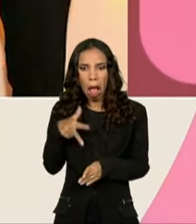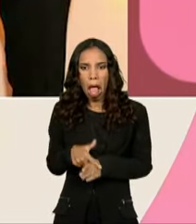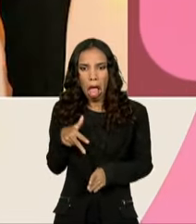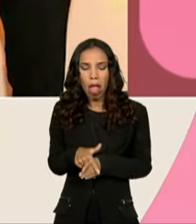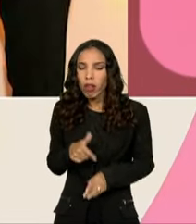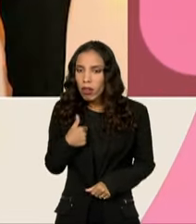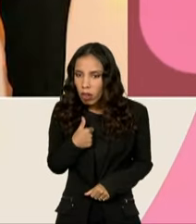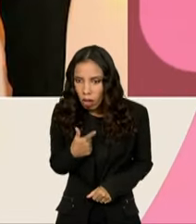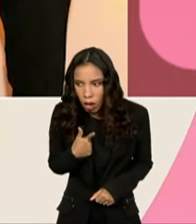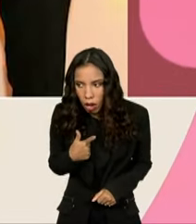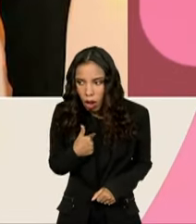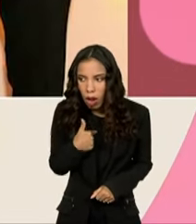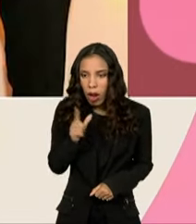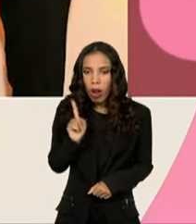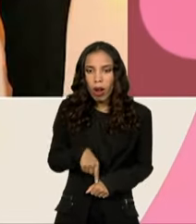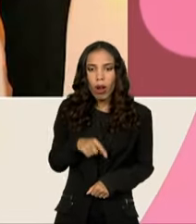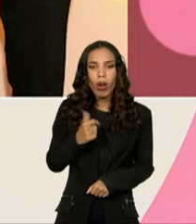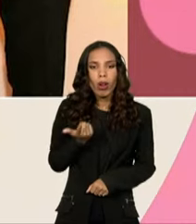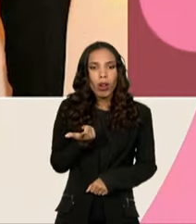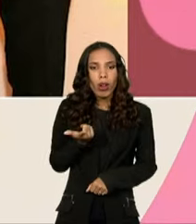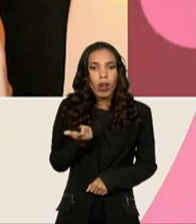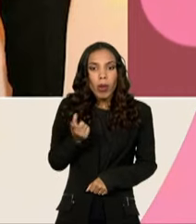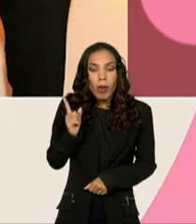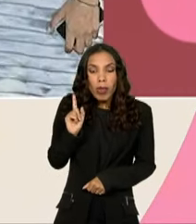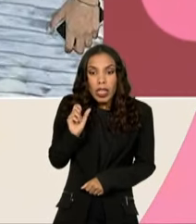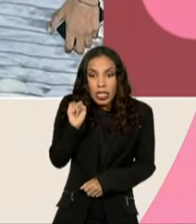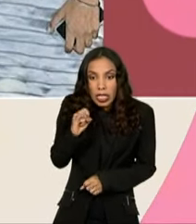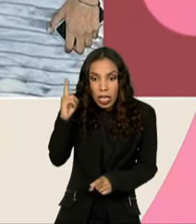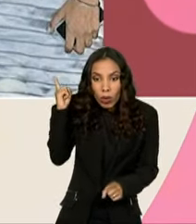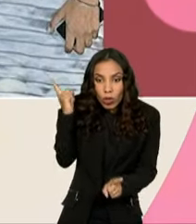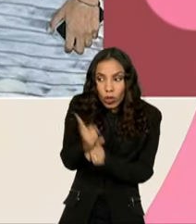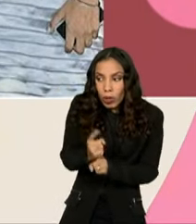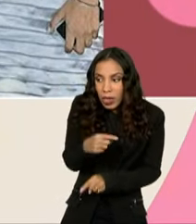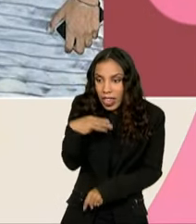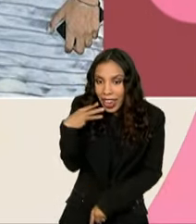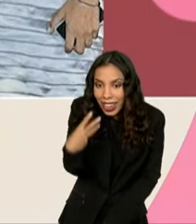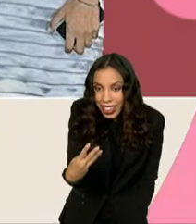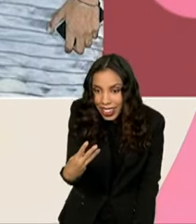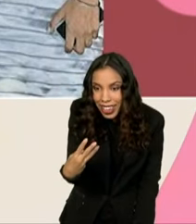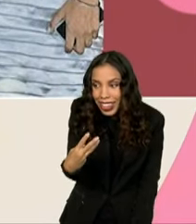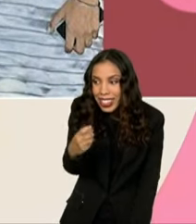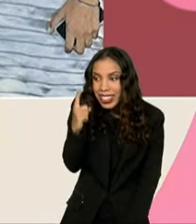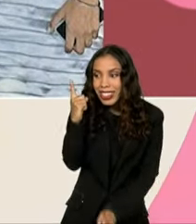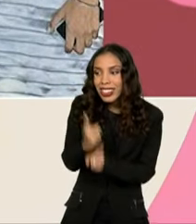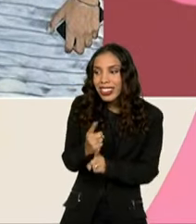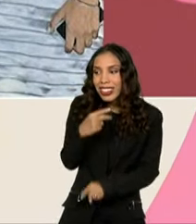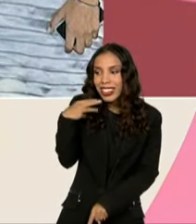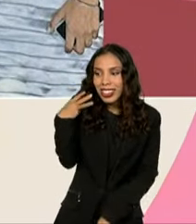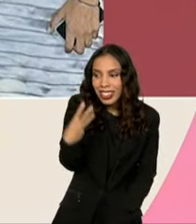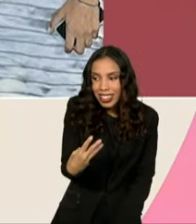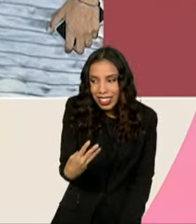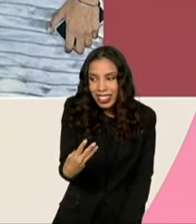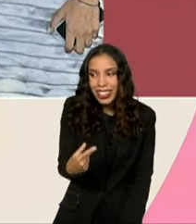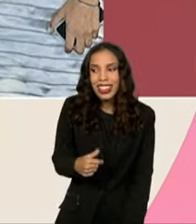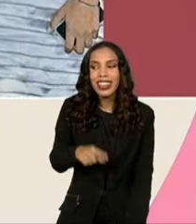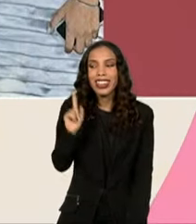Talvez se eu tivesse tido um e descobrisse lá no ultrassom que eram três, eu ia dizer, como assim? Eu não saio nem daqui